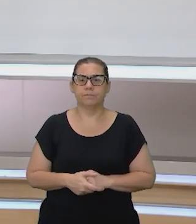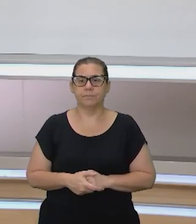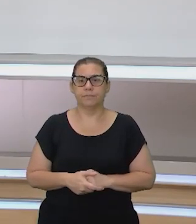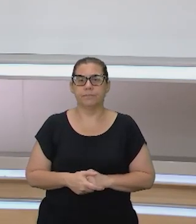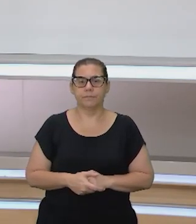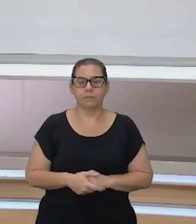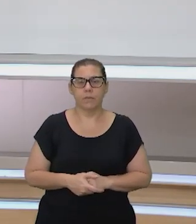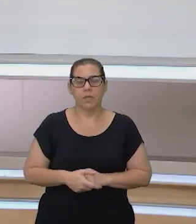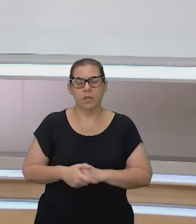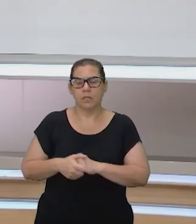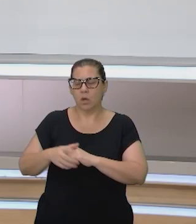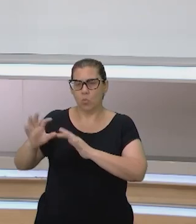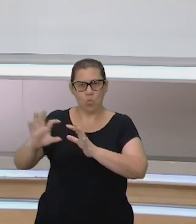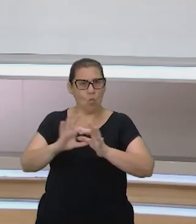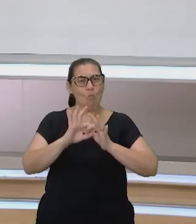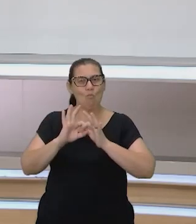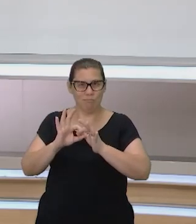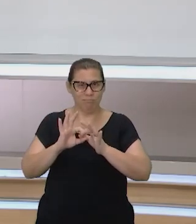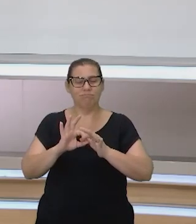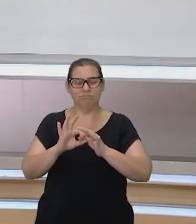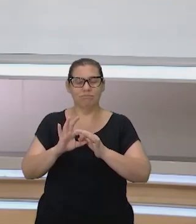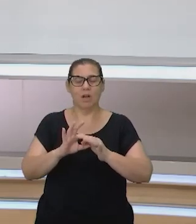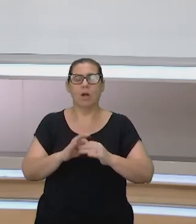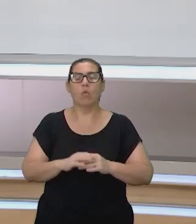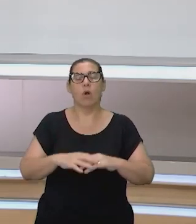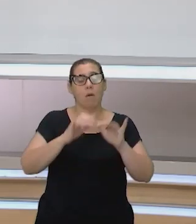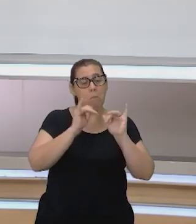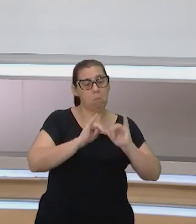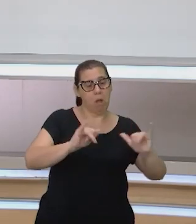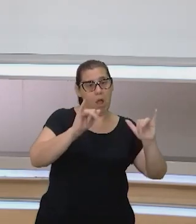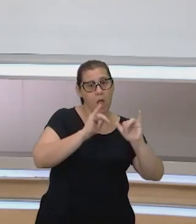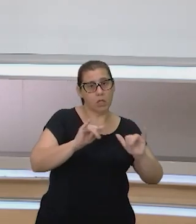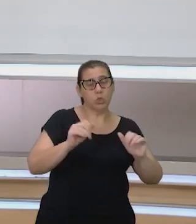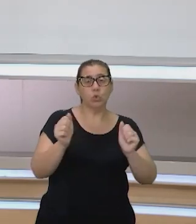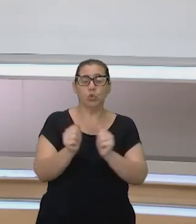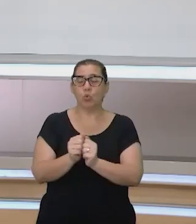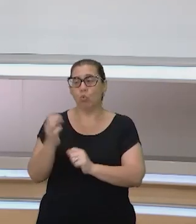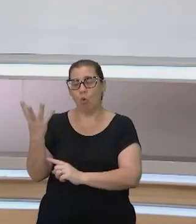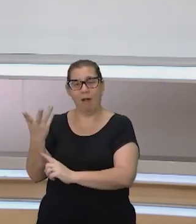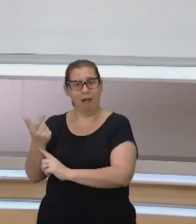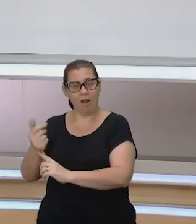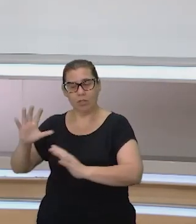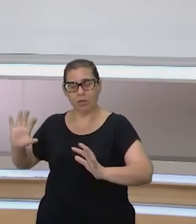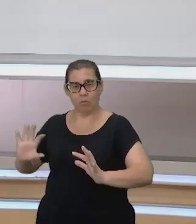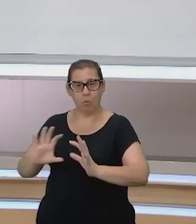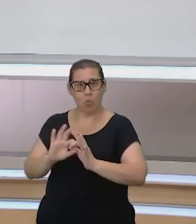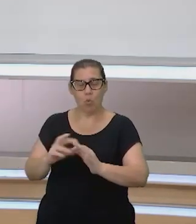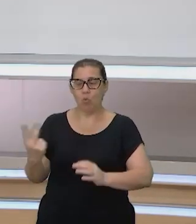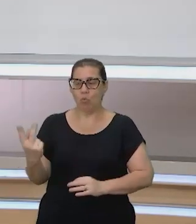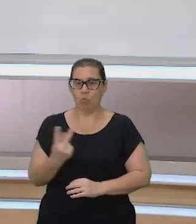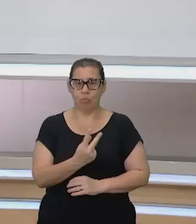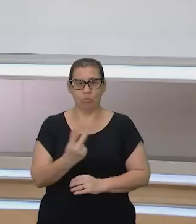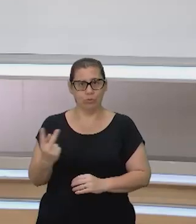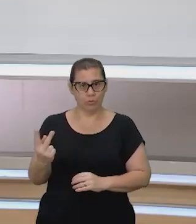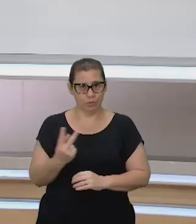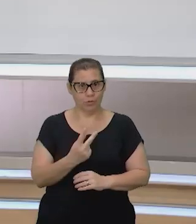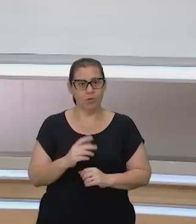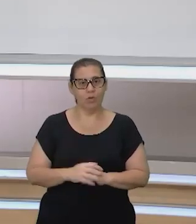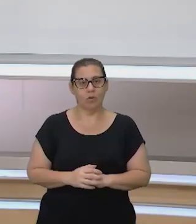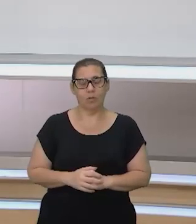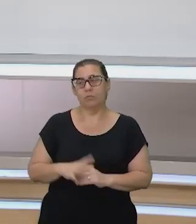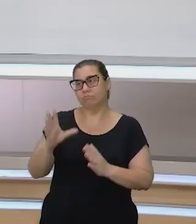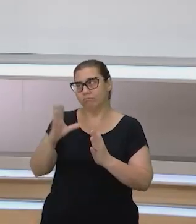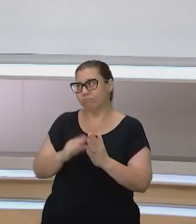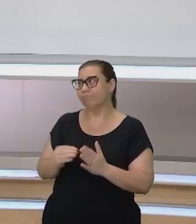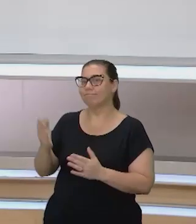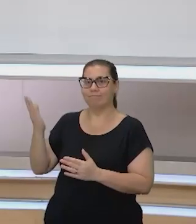Esse entrelace com a arte do marketing, da propaganda. Então, ela pega de empréstimo esse formato de cartaz, ela